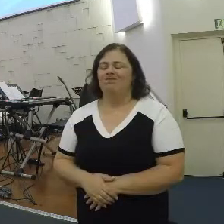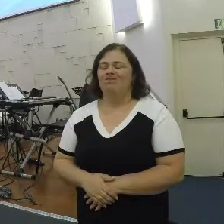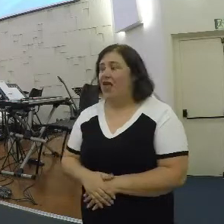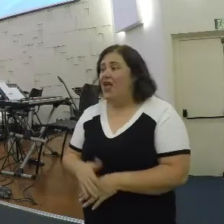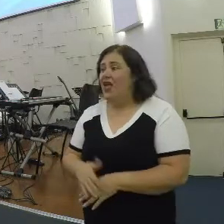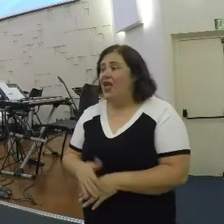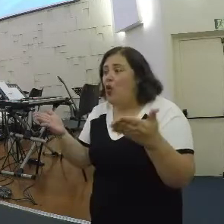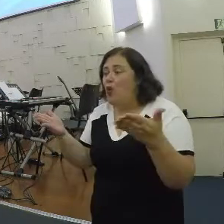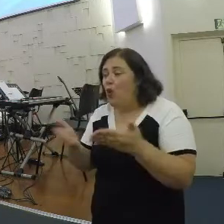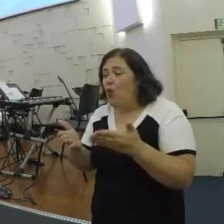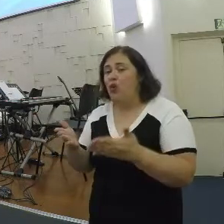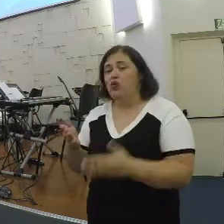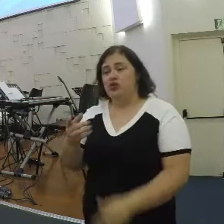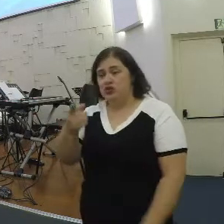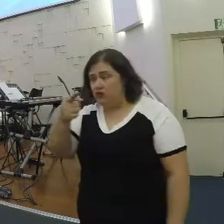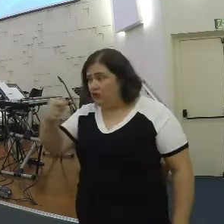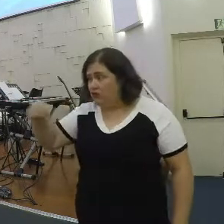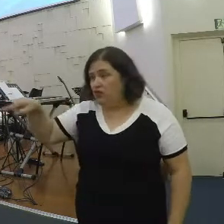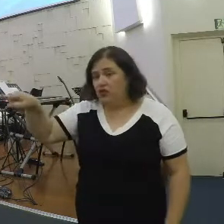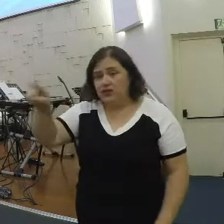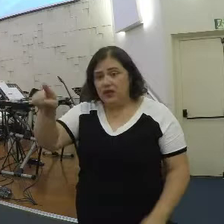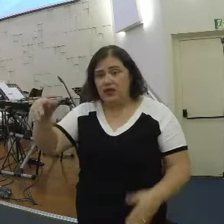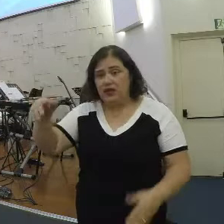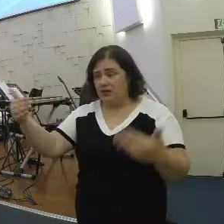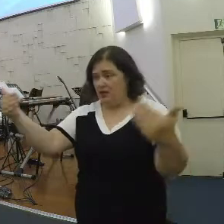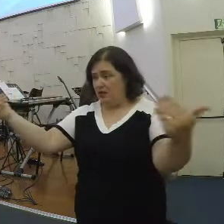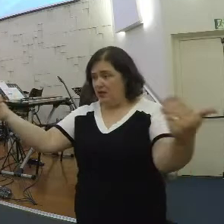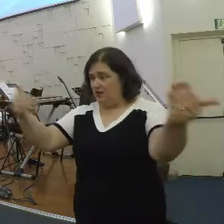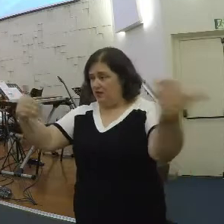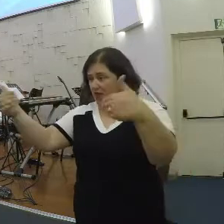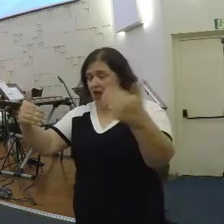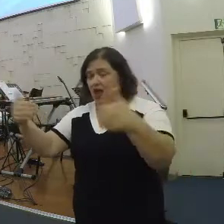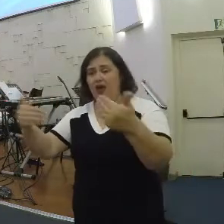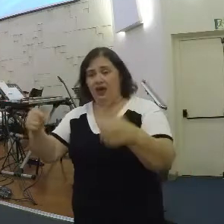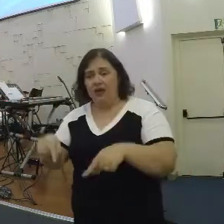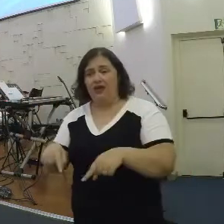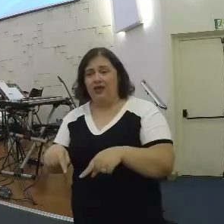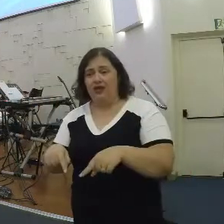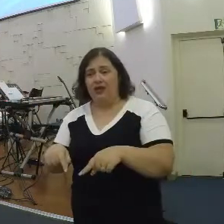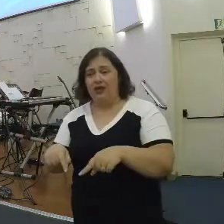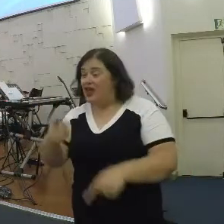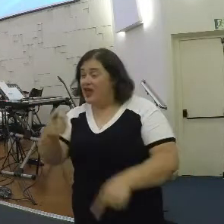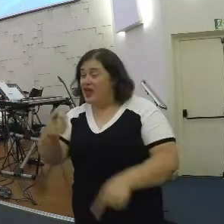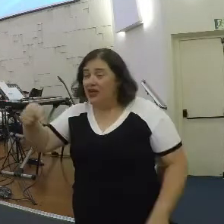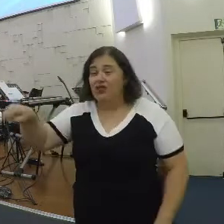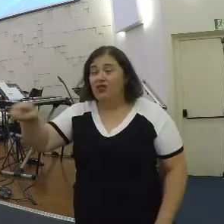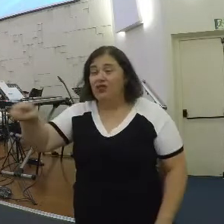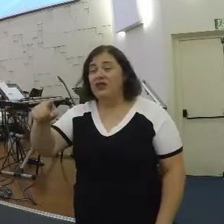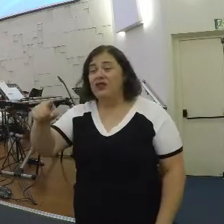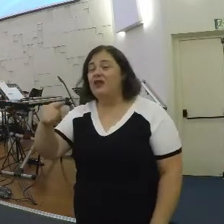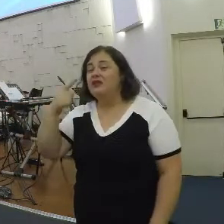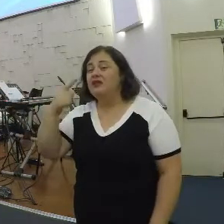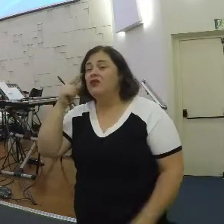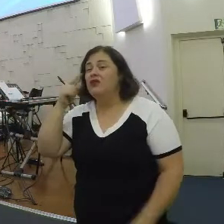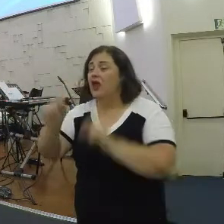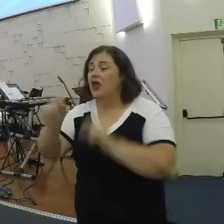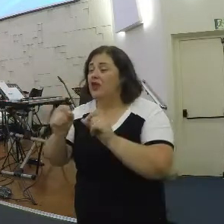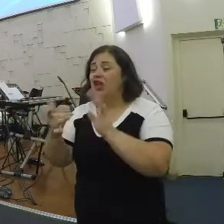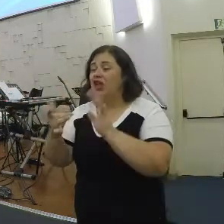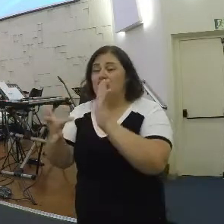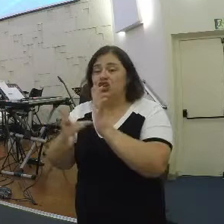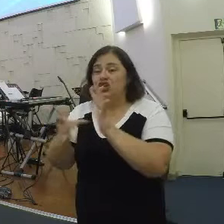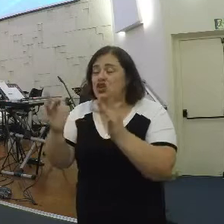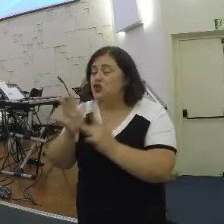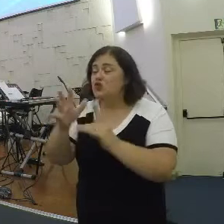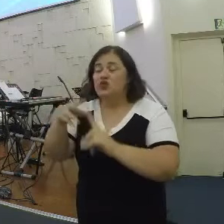Deus. Você está ouvindo aqui que Cristo Jesus é o Salvador. É o que você tem ouvido desde que você